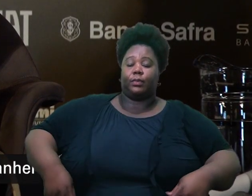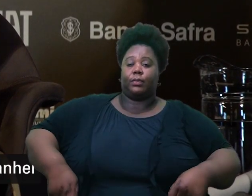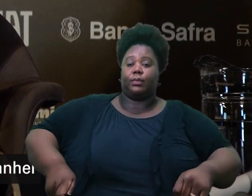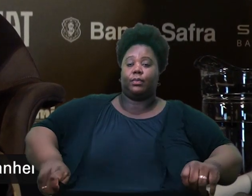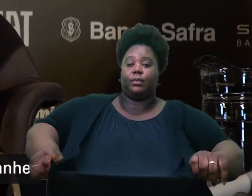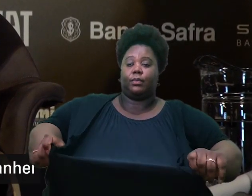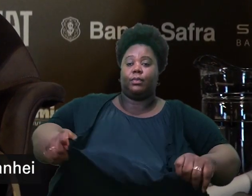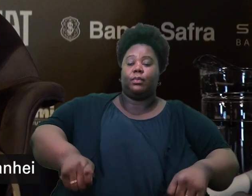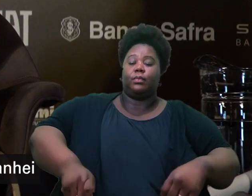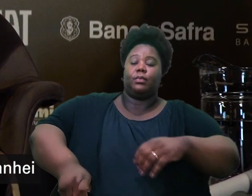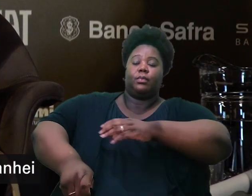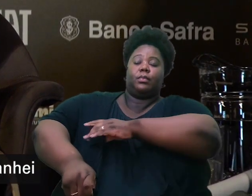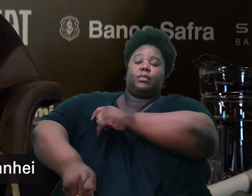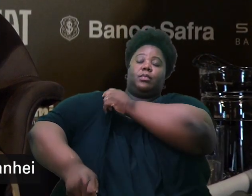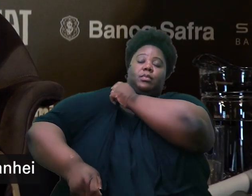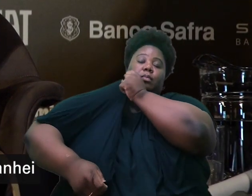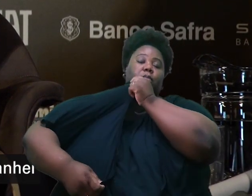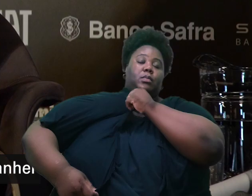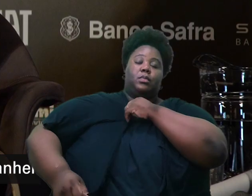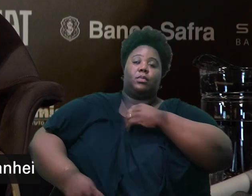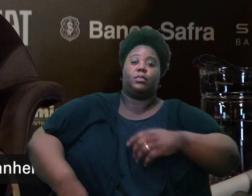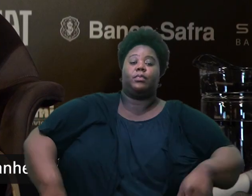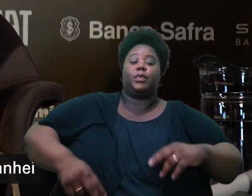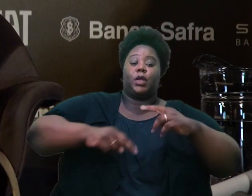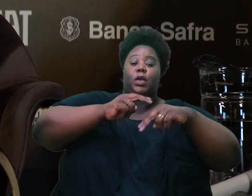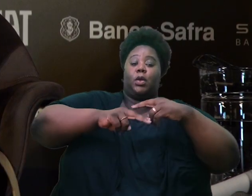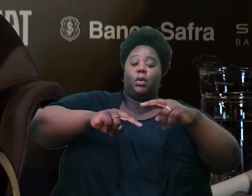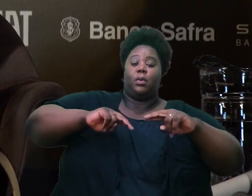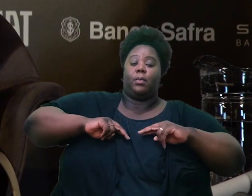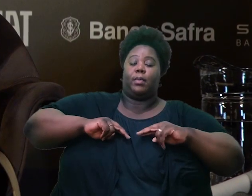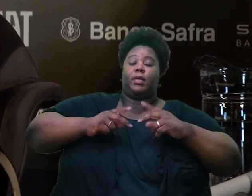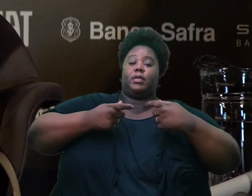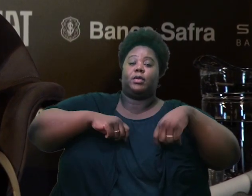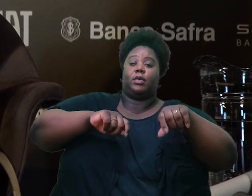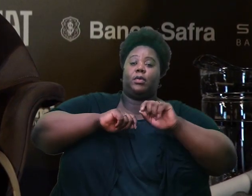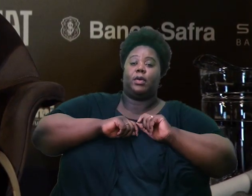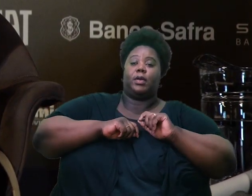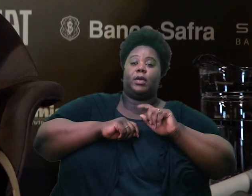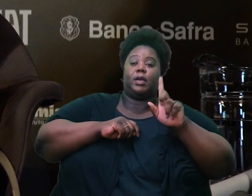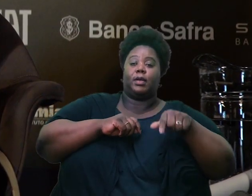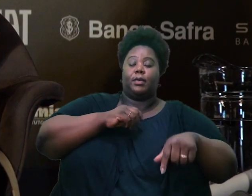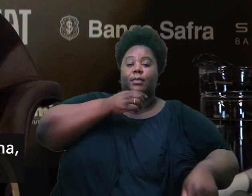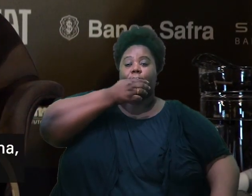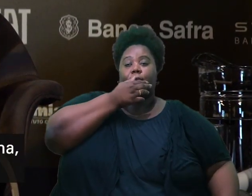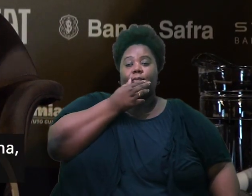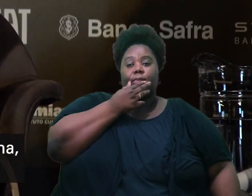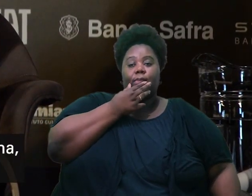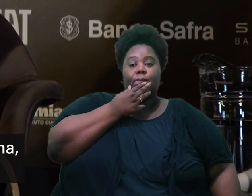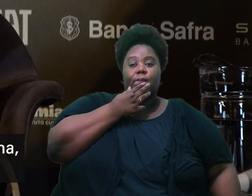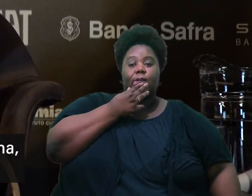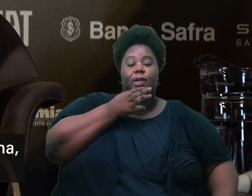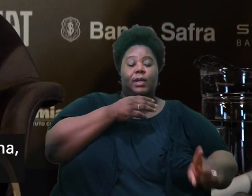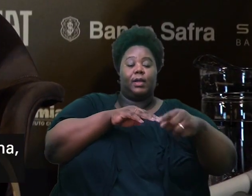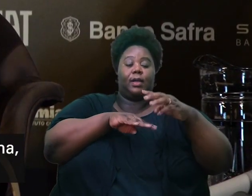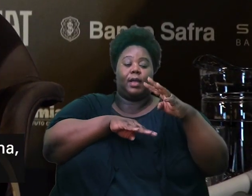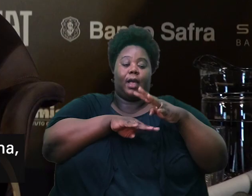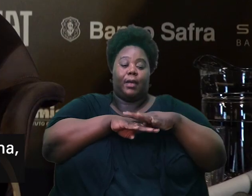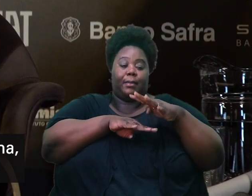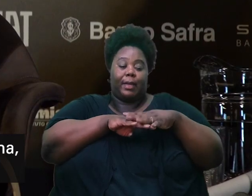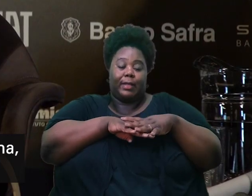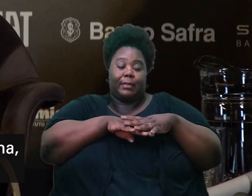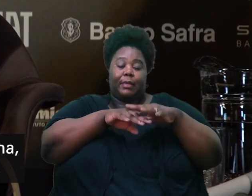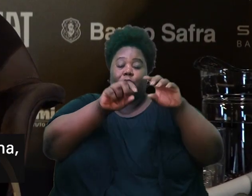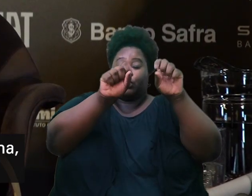um dos grandes presentes que eu ganhei foi a matemática. Porque a matemática como